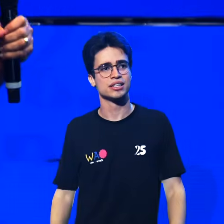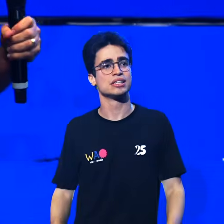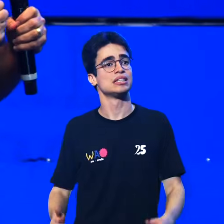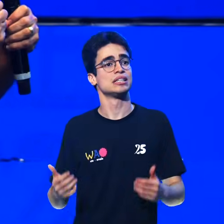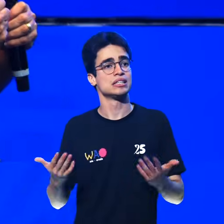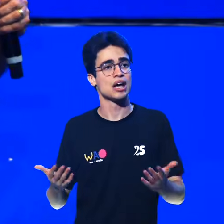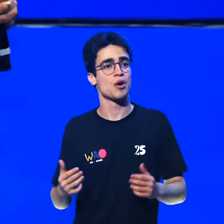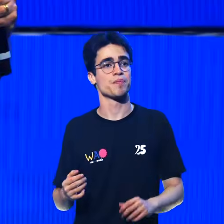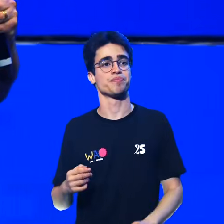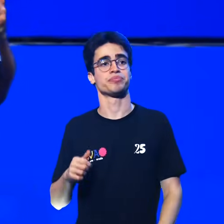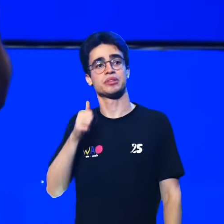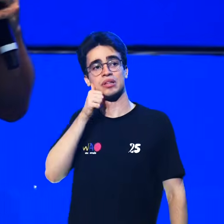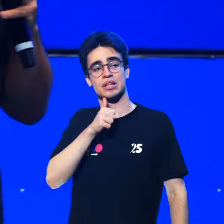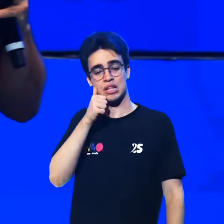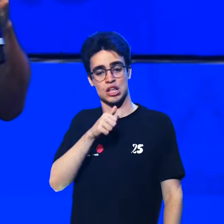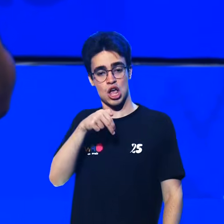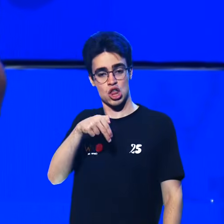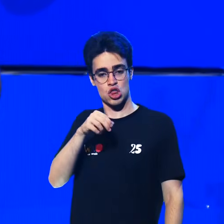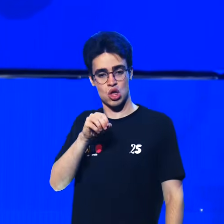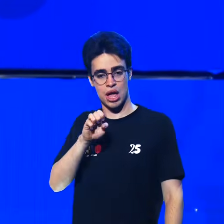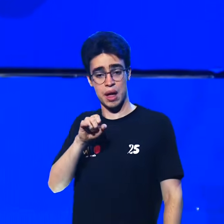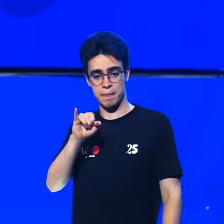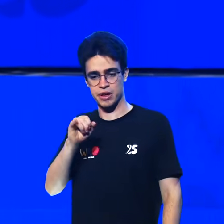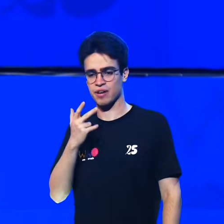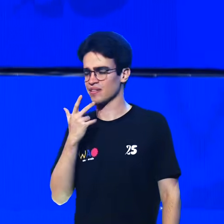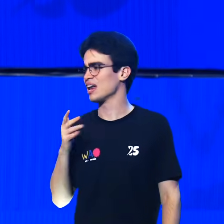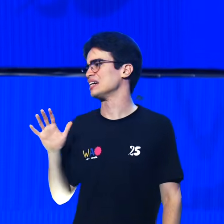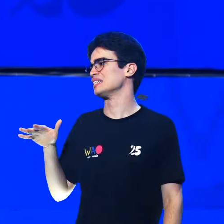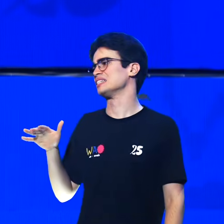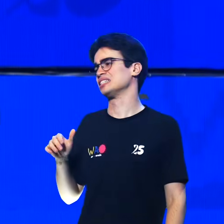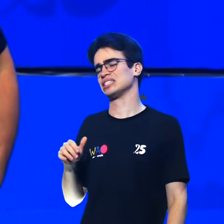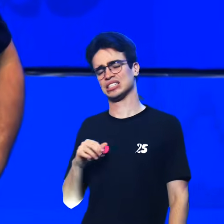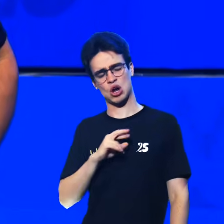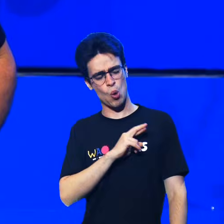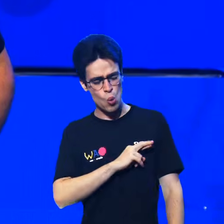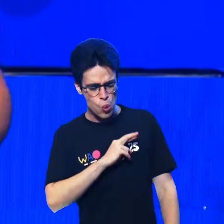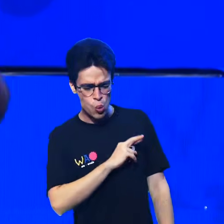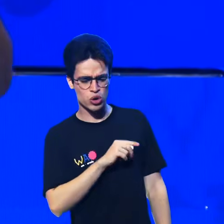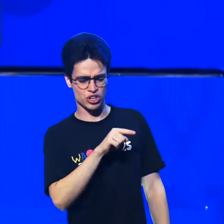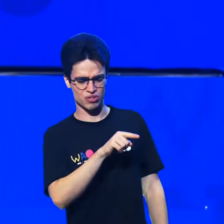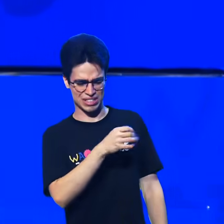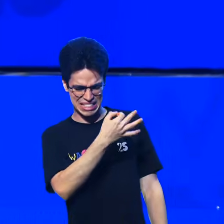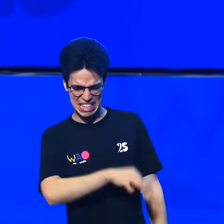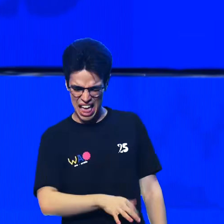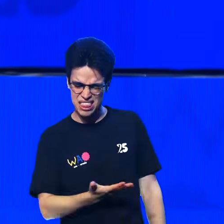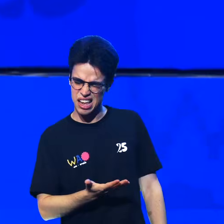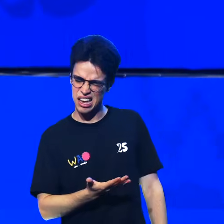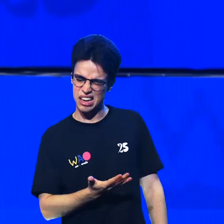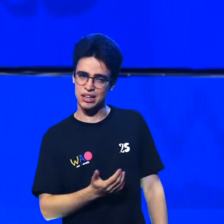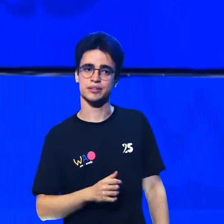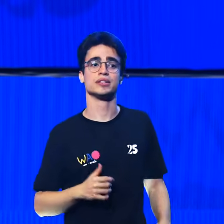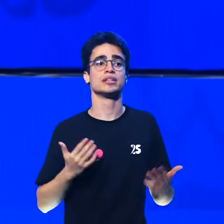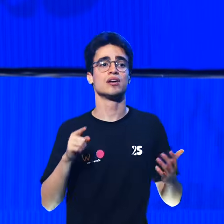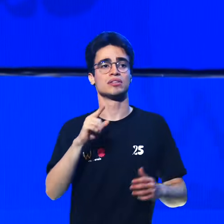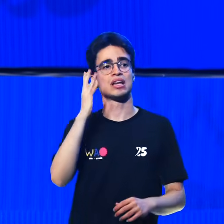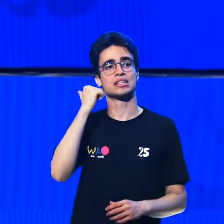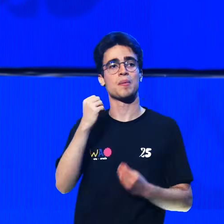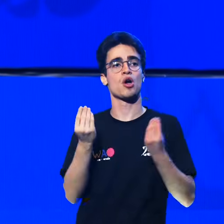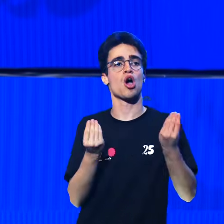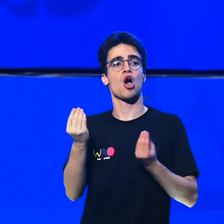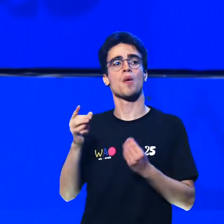Noemi diz: Ruth, tem certeza disso? Irmão, sabe o que acontece nos movimentos de